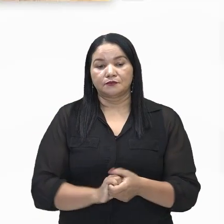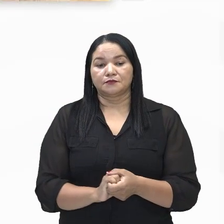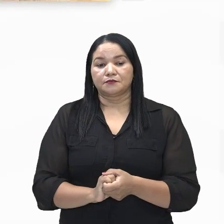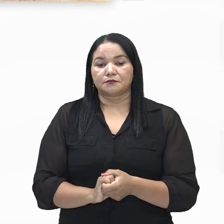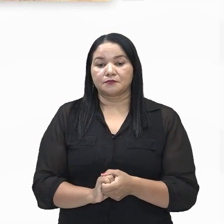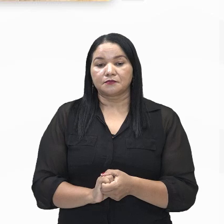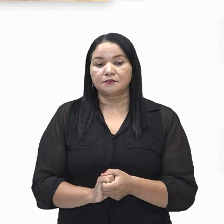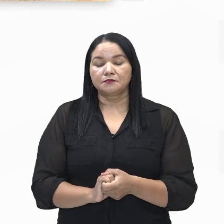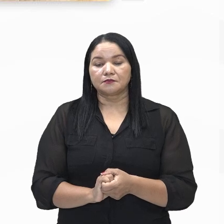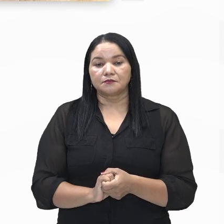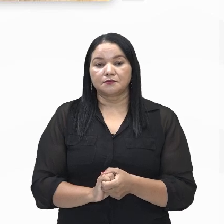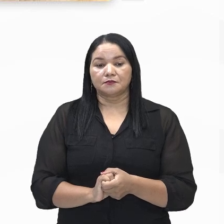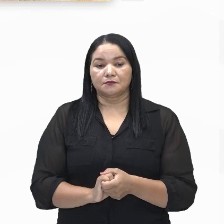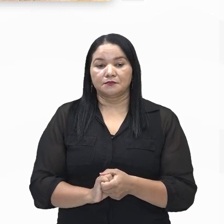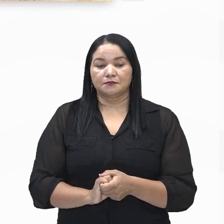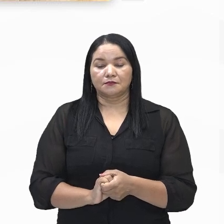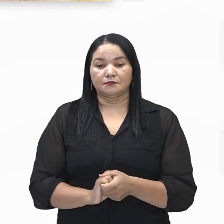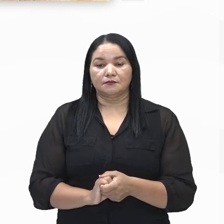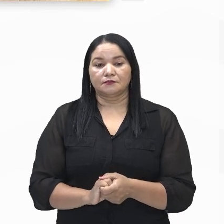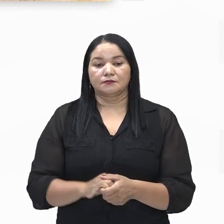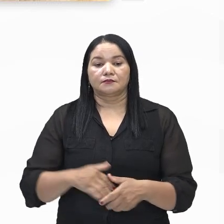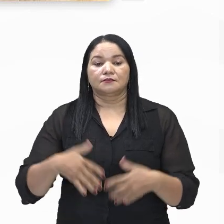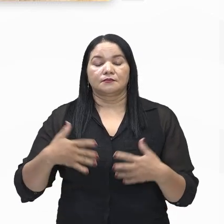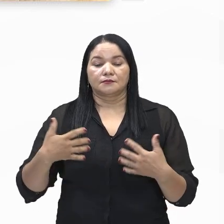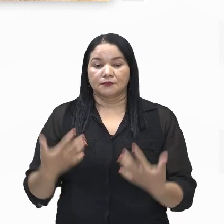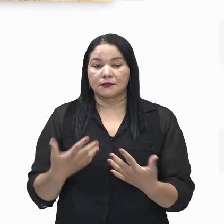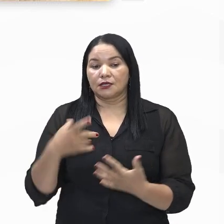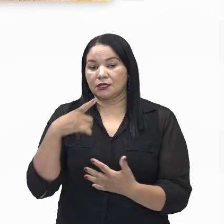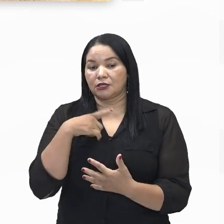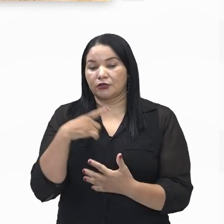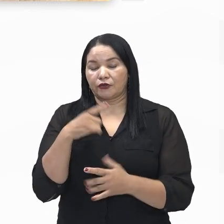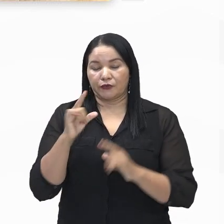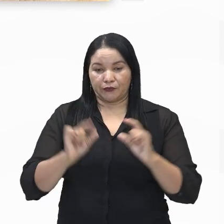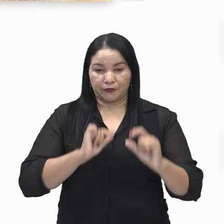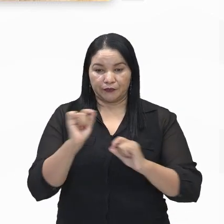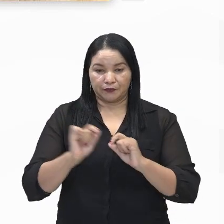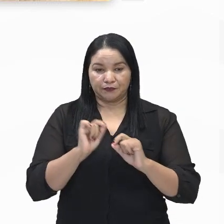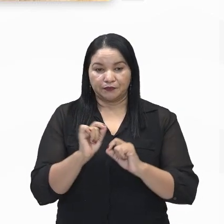adiante. Então, nós temos aí,